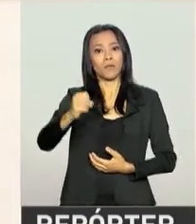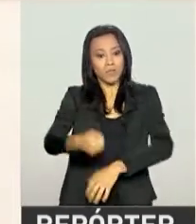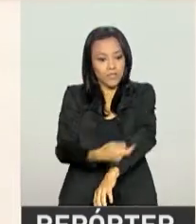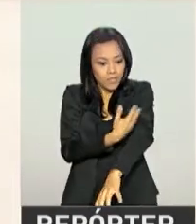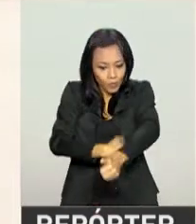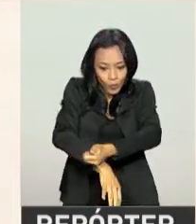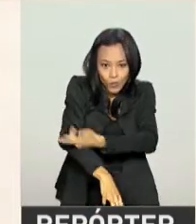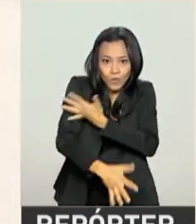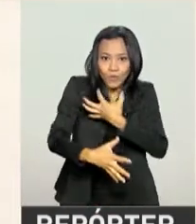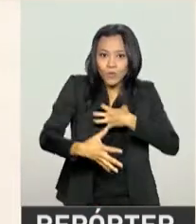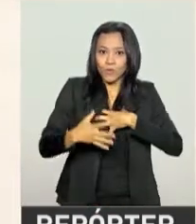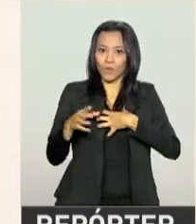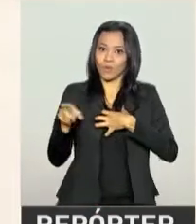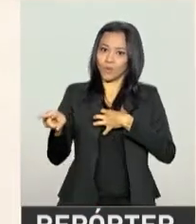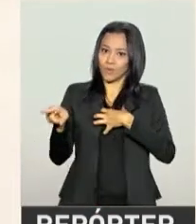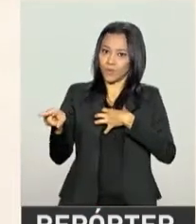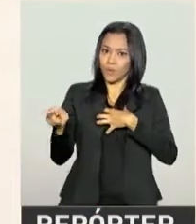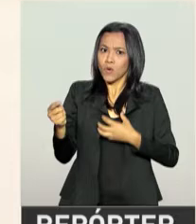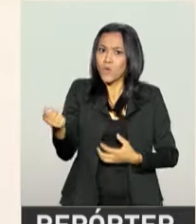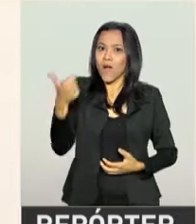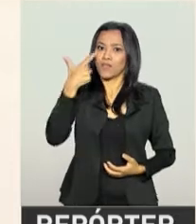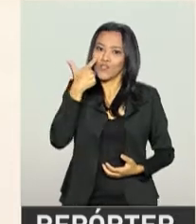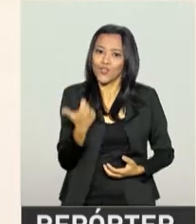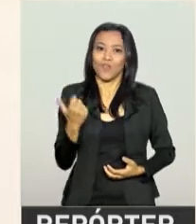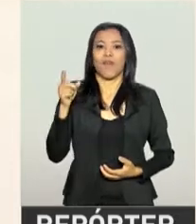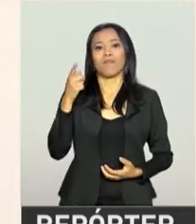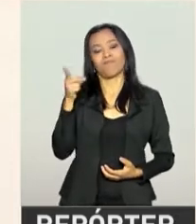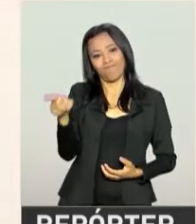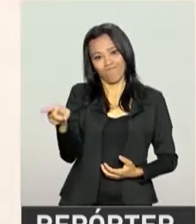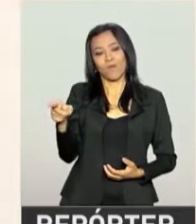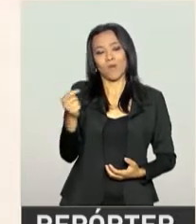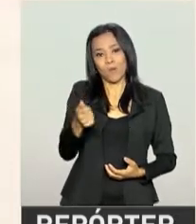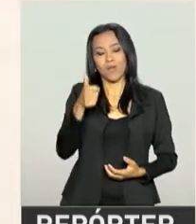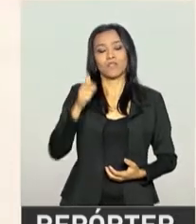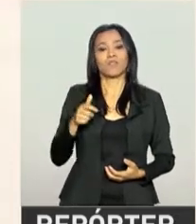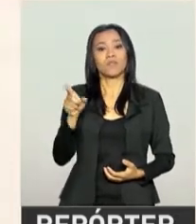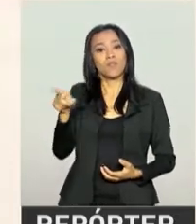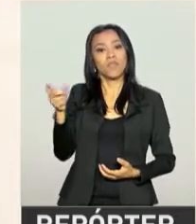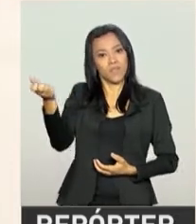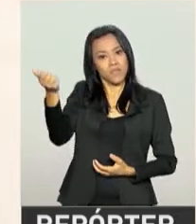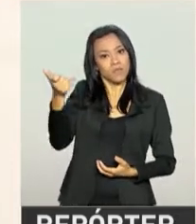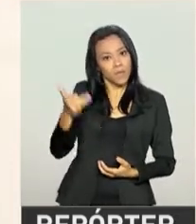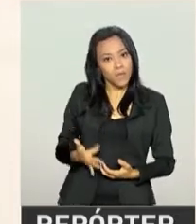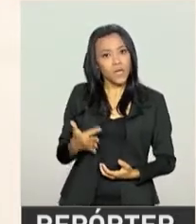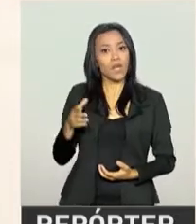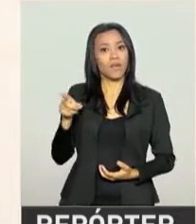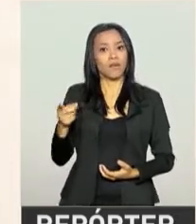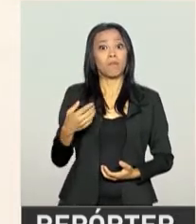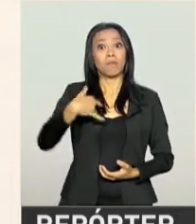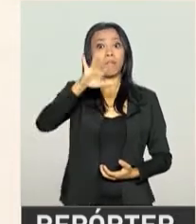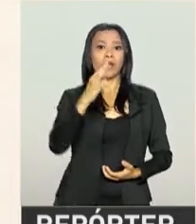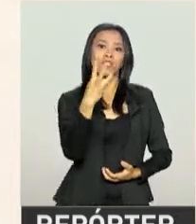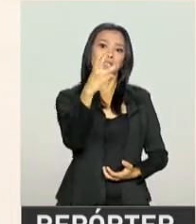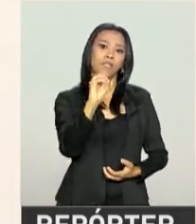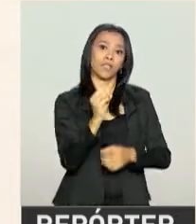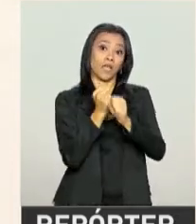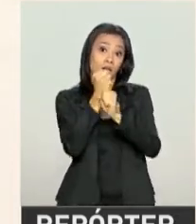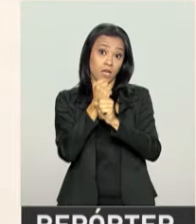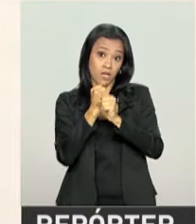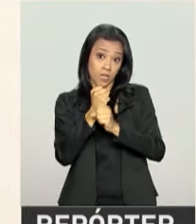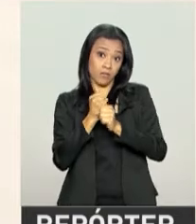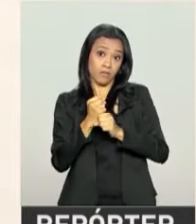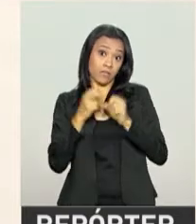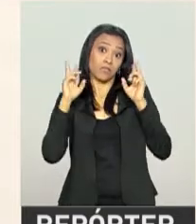até a chorar tendo em vista o que ele dizia ou seja há mais de 30 anos se